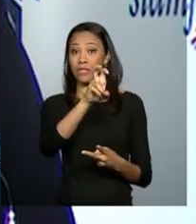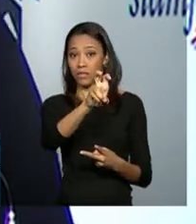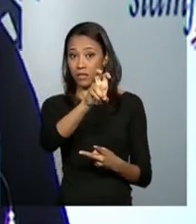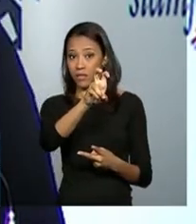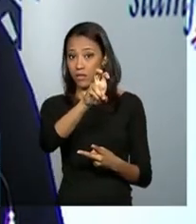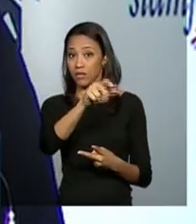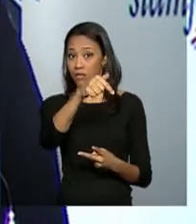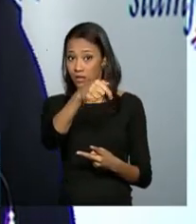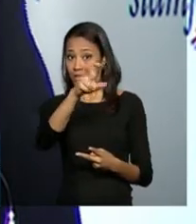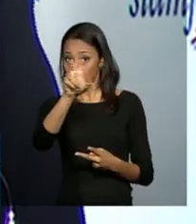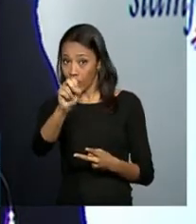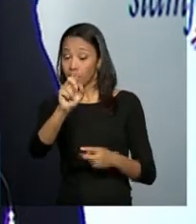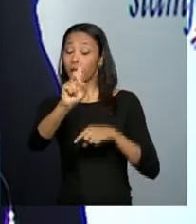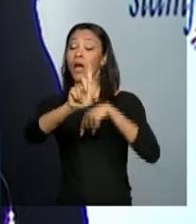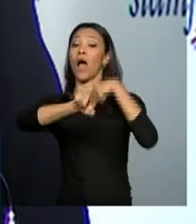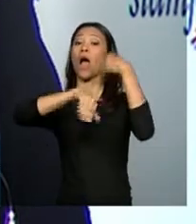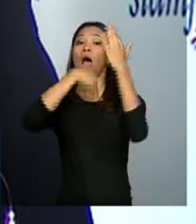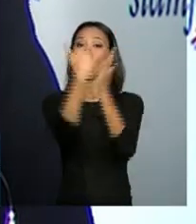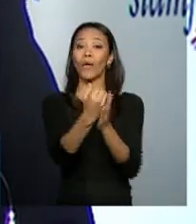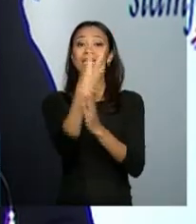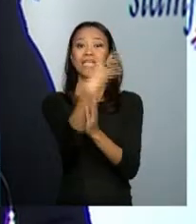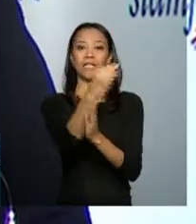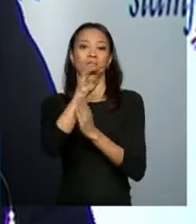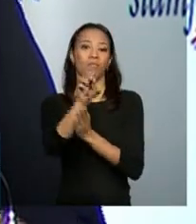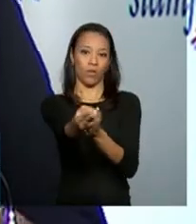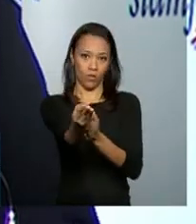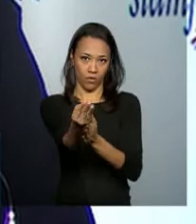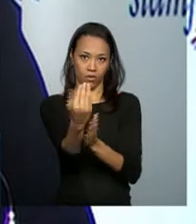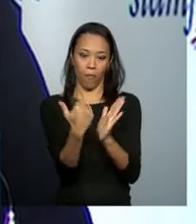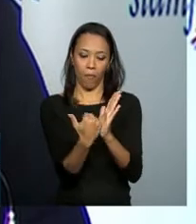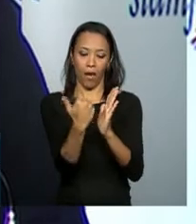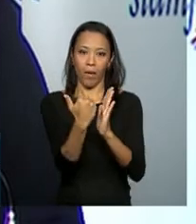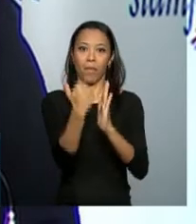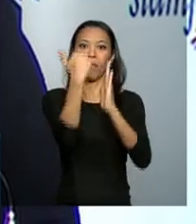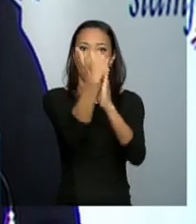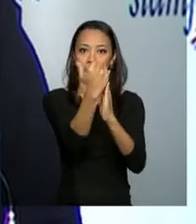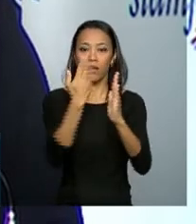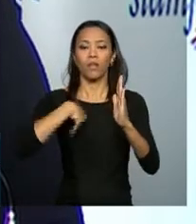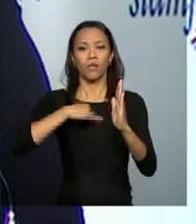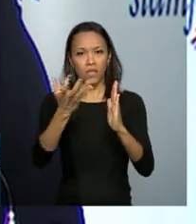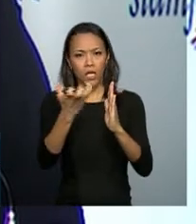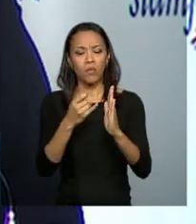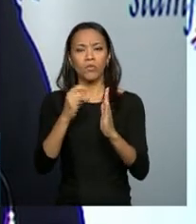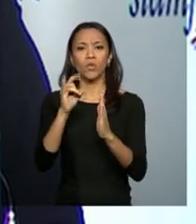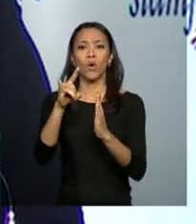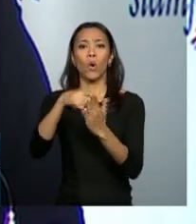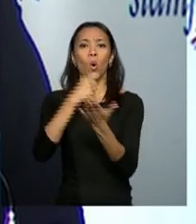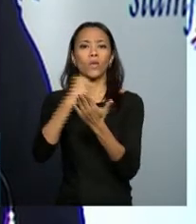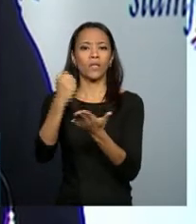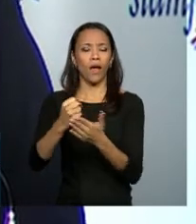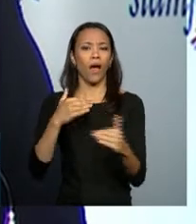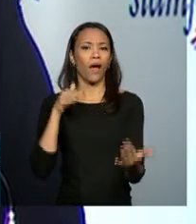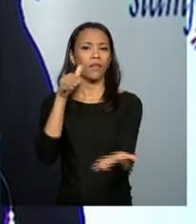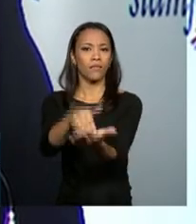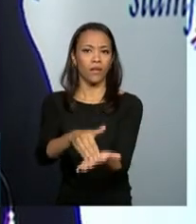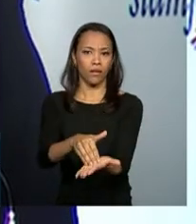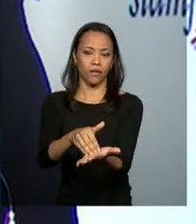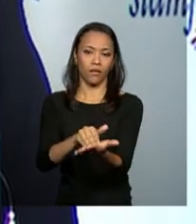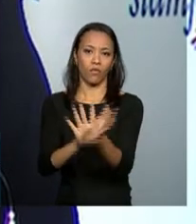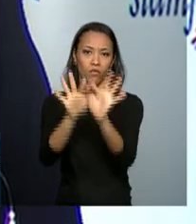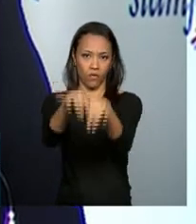os 3 milhões. Que nós queremos contratar até o final de